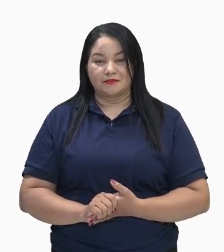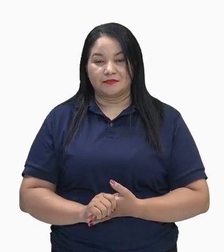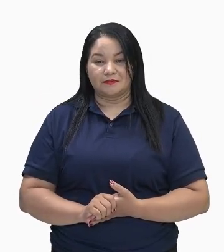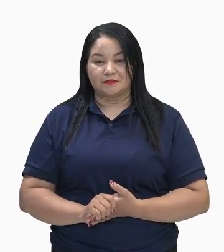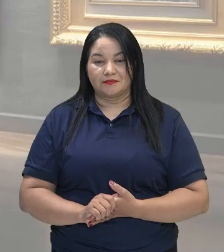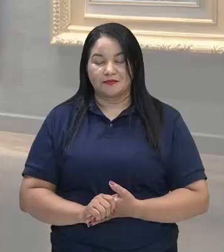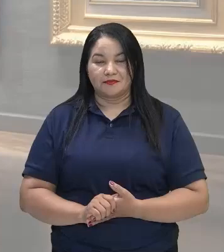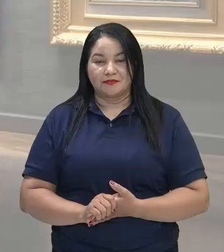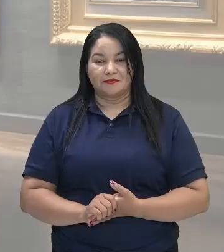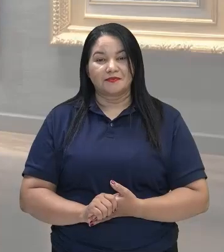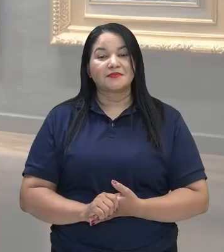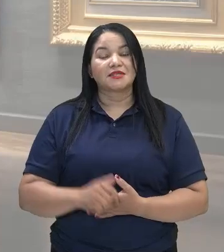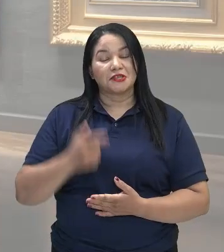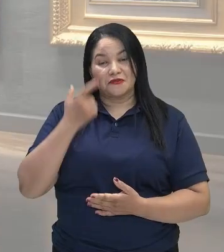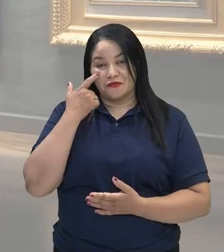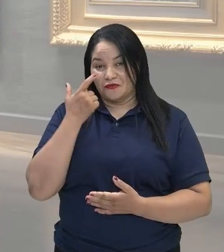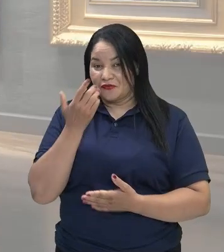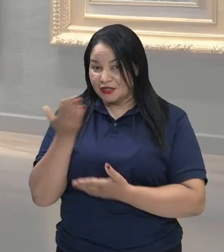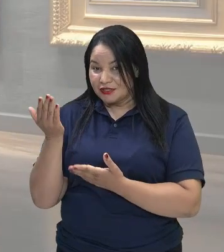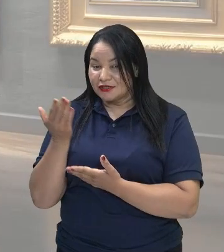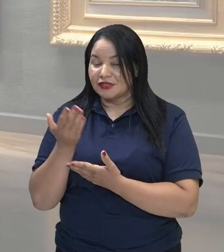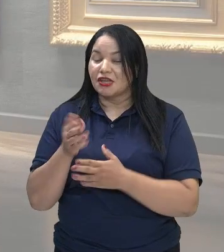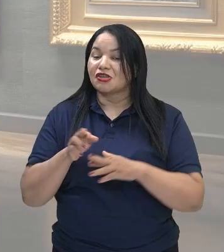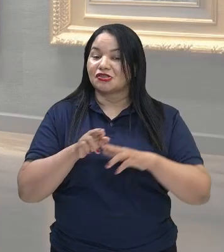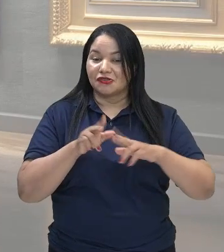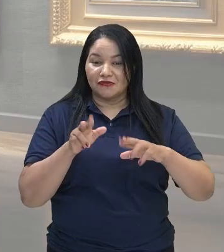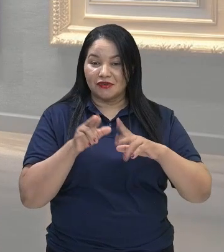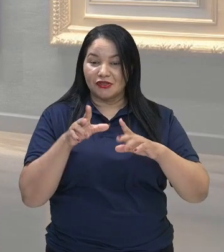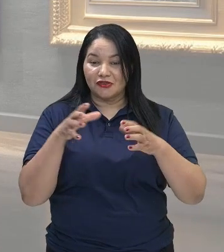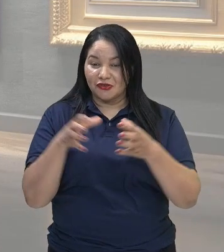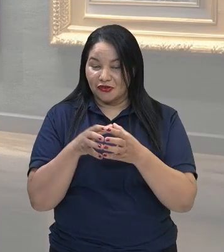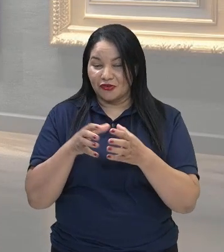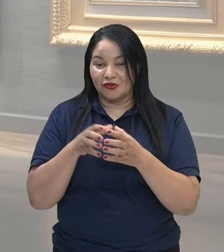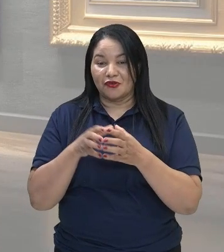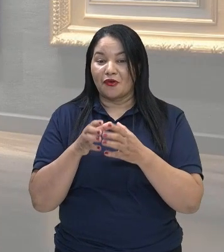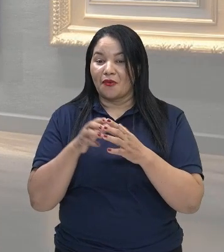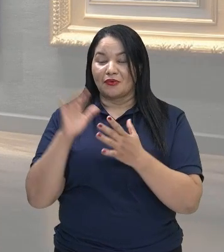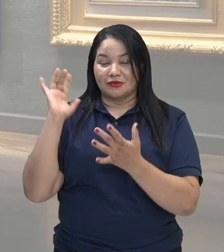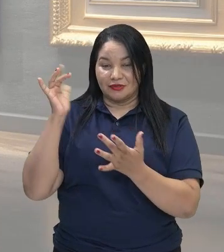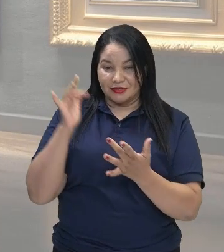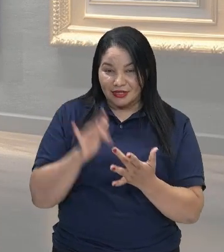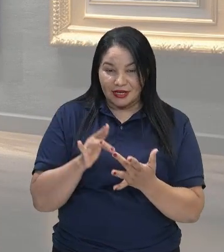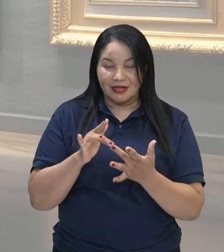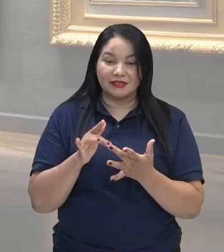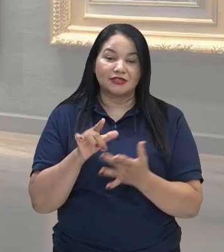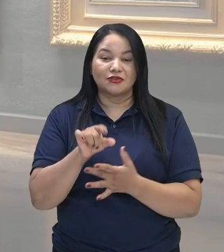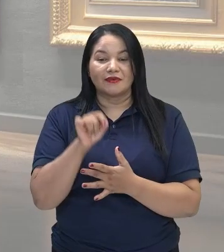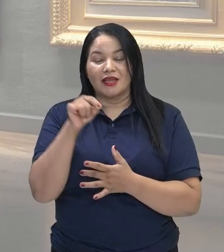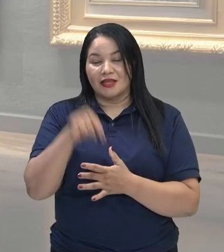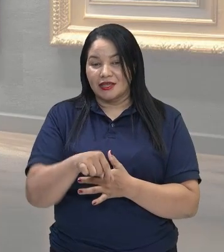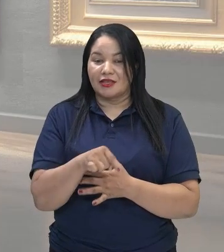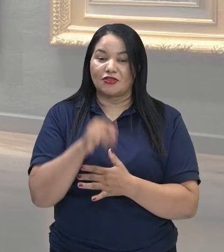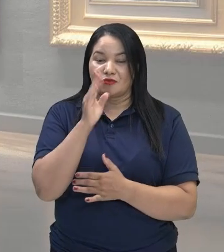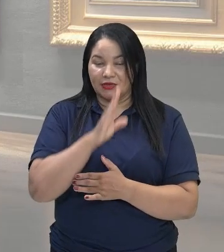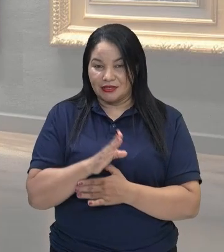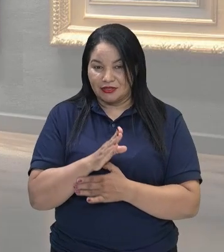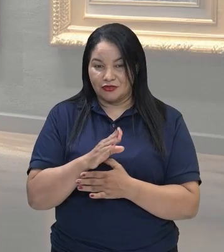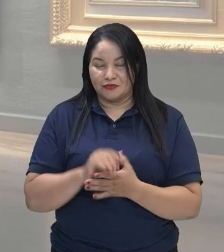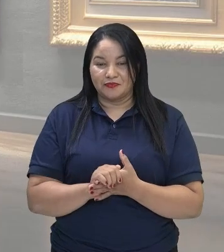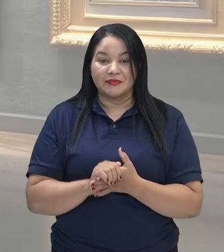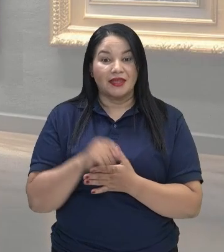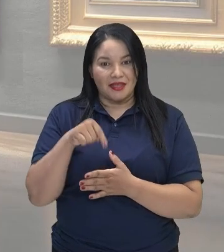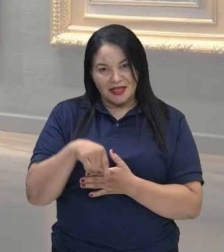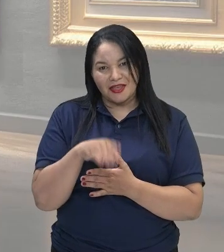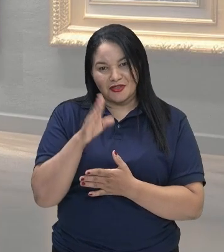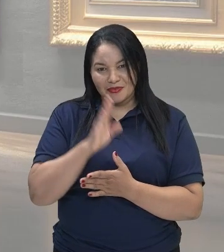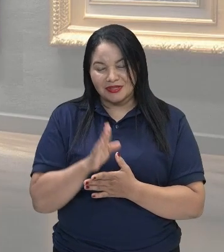Pareto. Vejam que são diferentes destes sociólogos clássicos eleitos aqui no Brasil. E no Brasil,